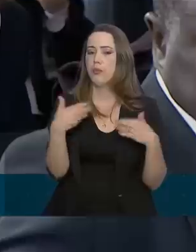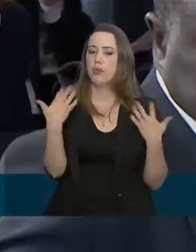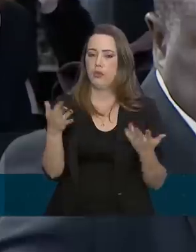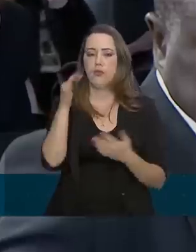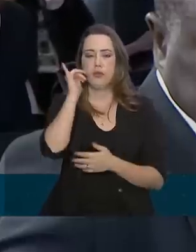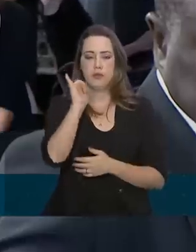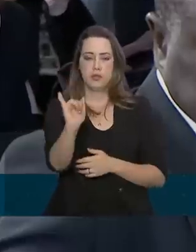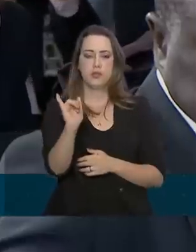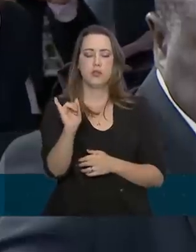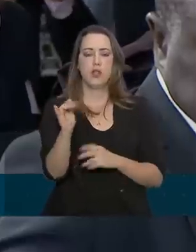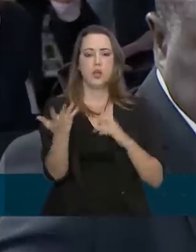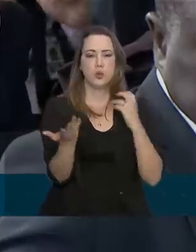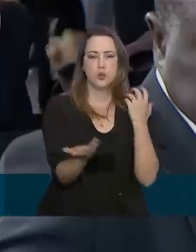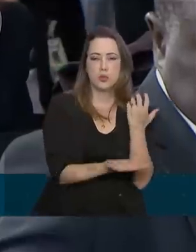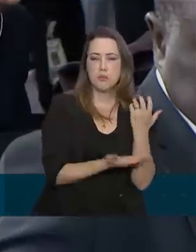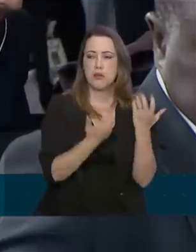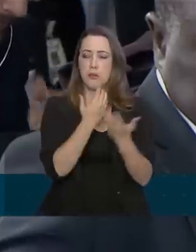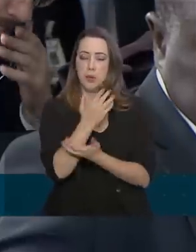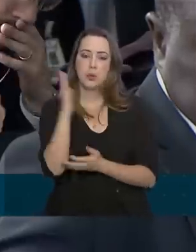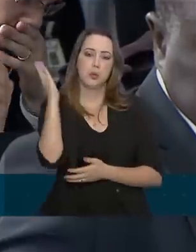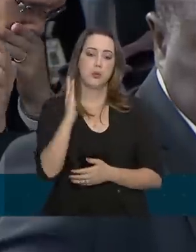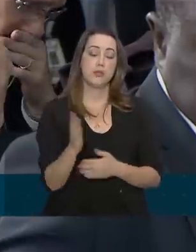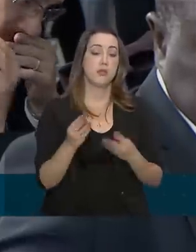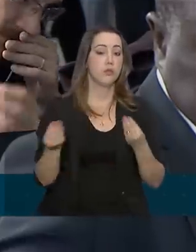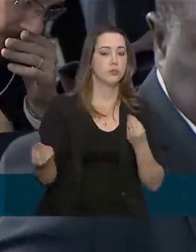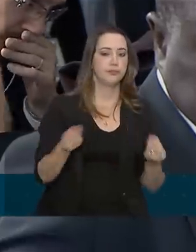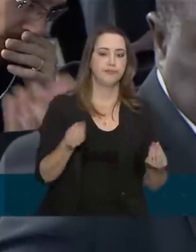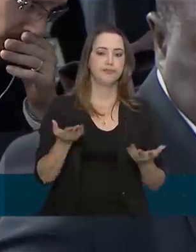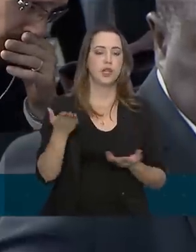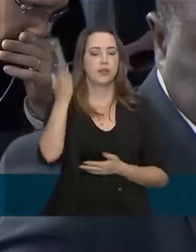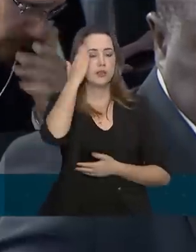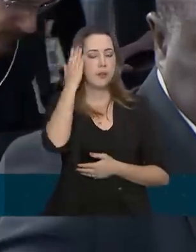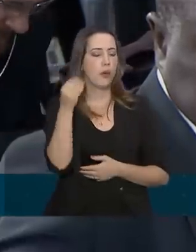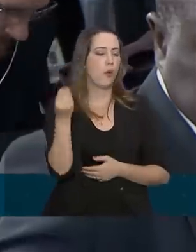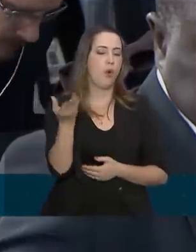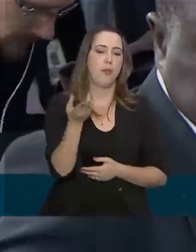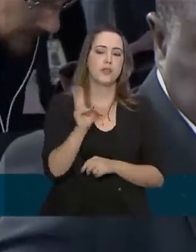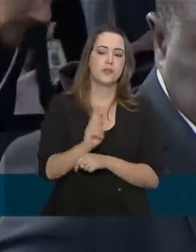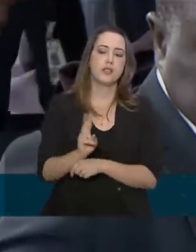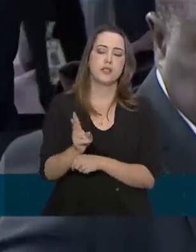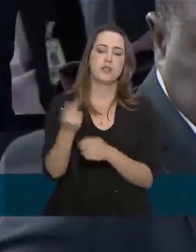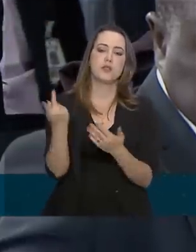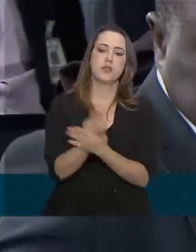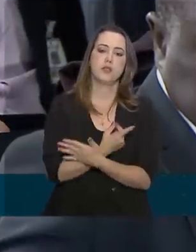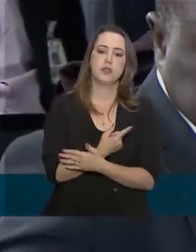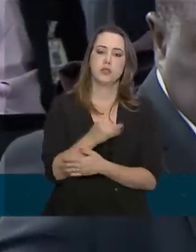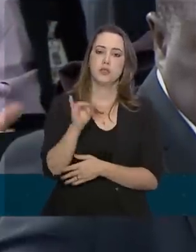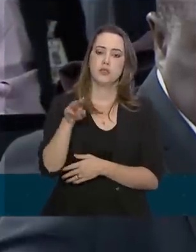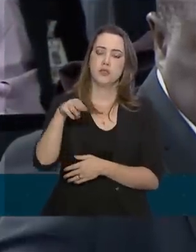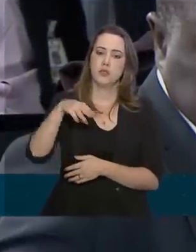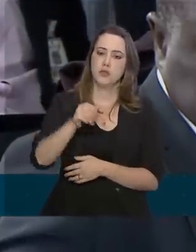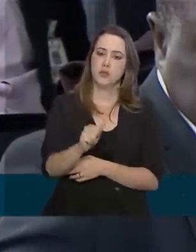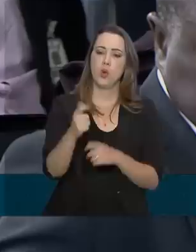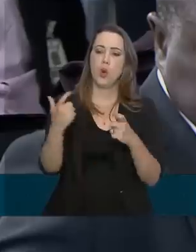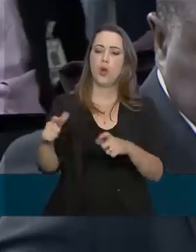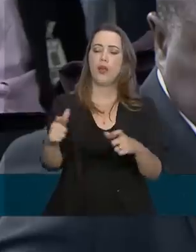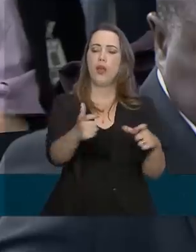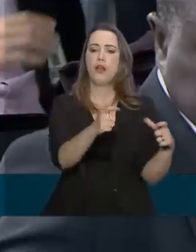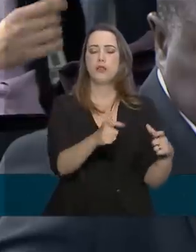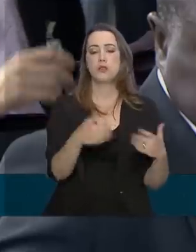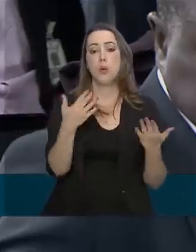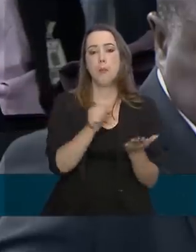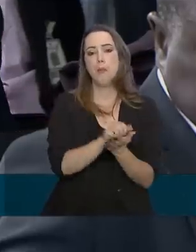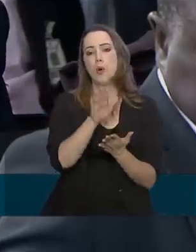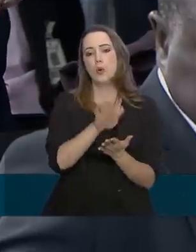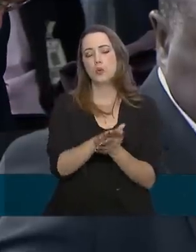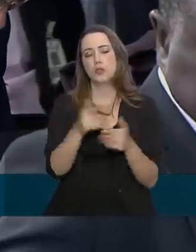no brasil e assim foi reduzido sem desmatamento é o que sabe quanto às fiscalizações do ibama foram feitas enquanto as áreas quantas multas